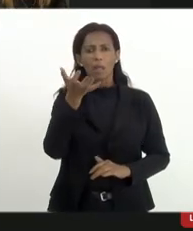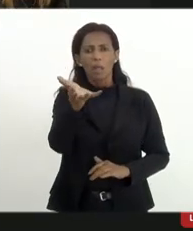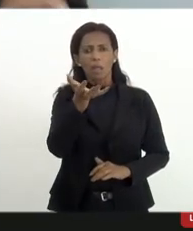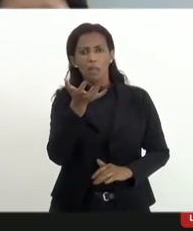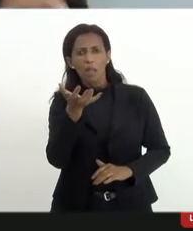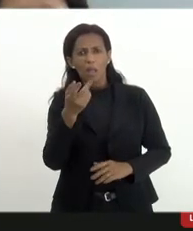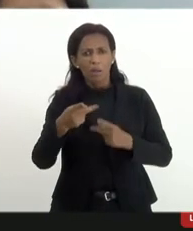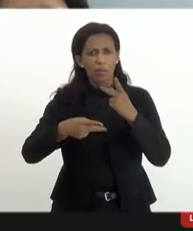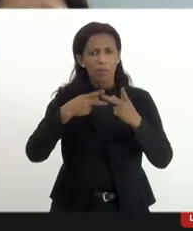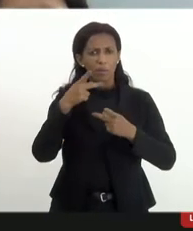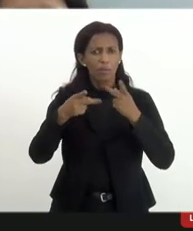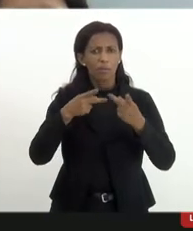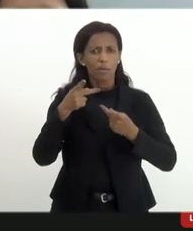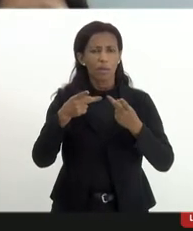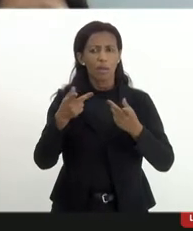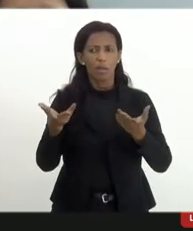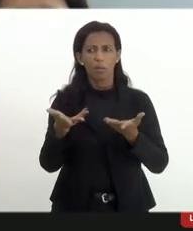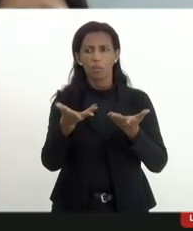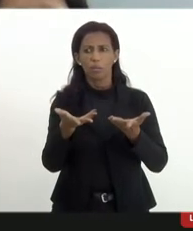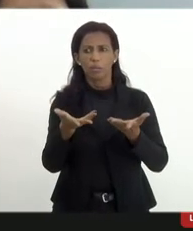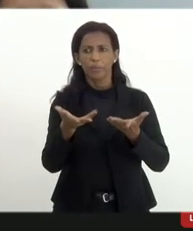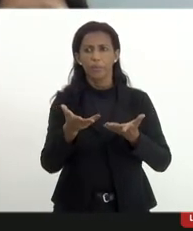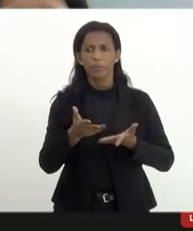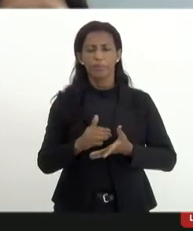fazer uso da palavra.